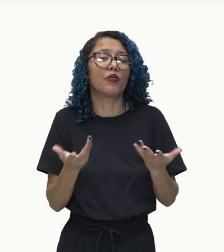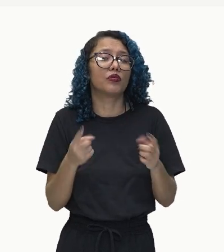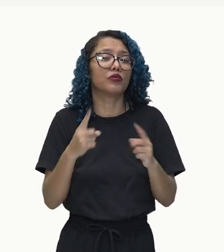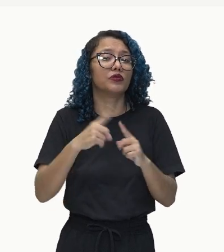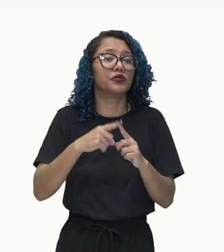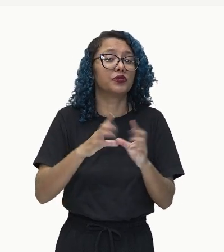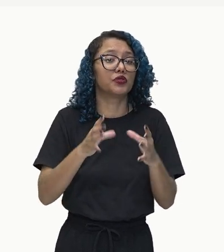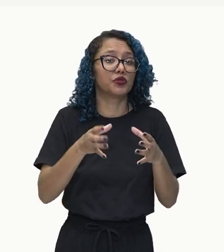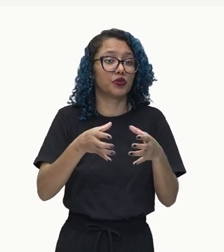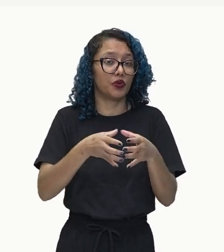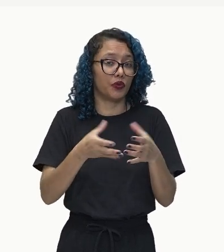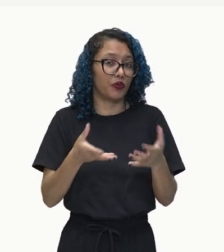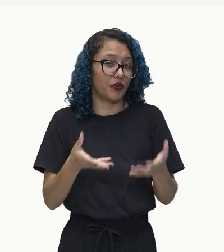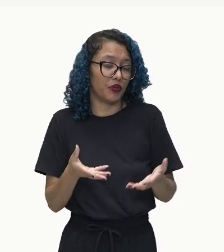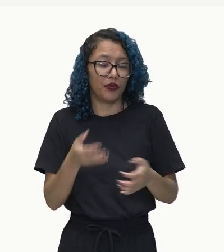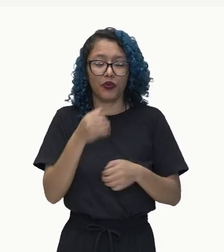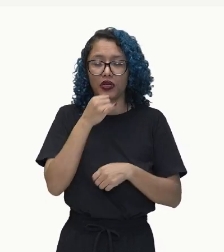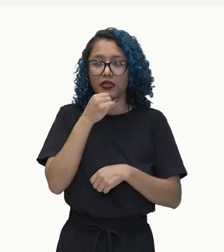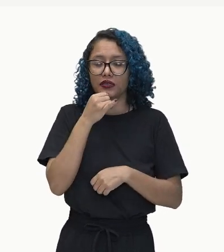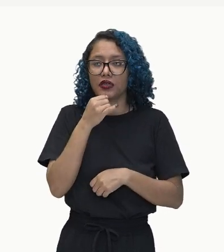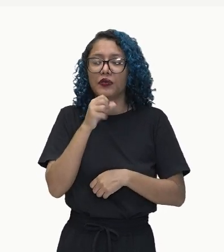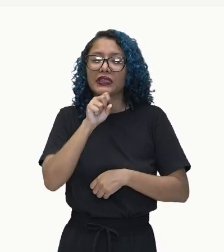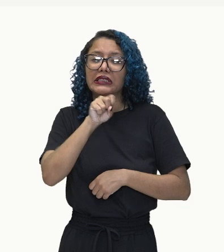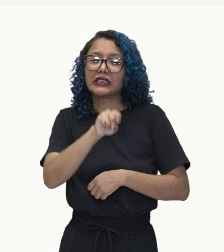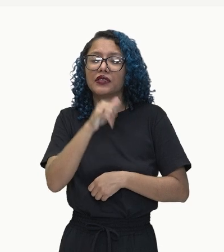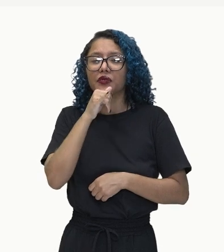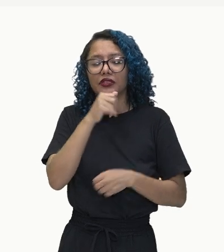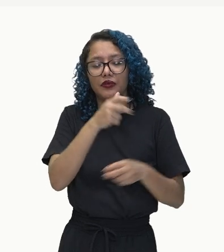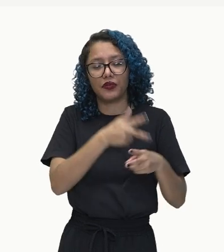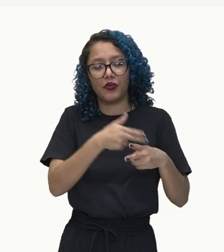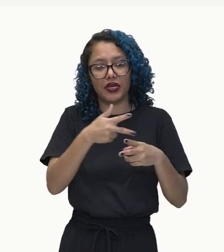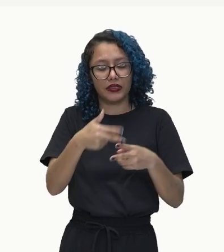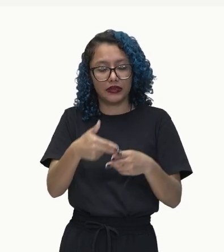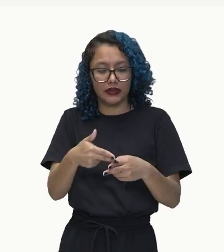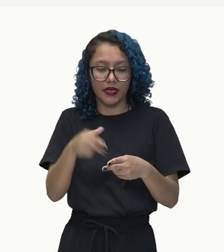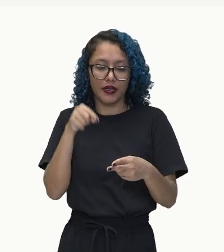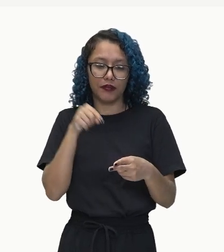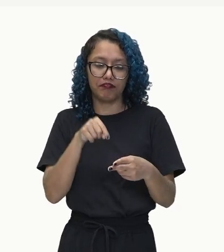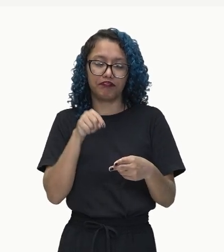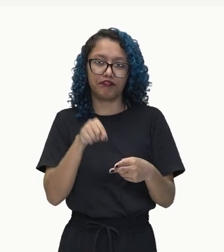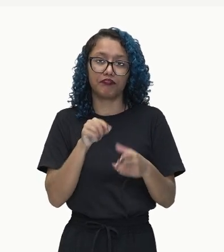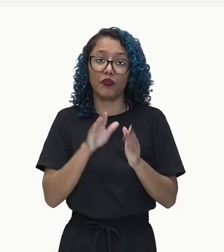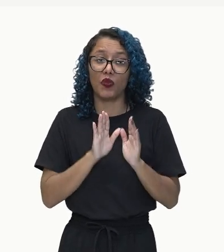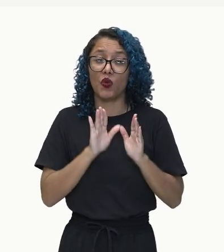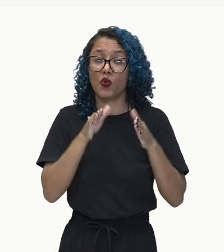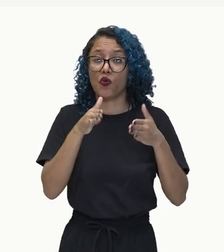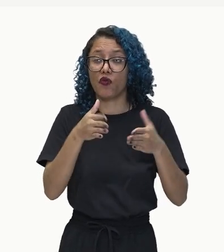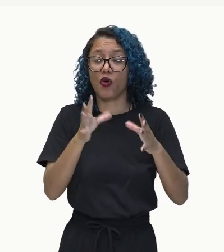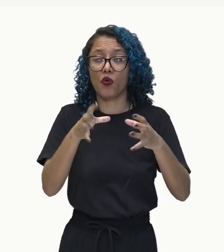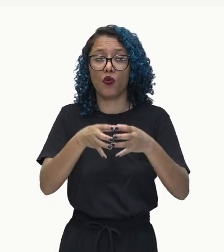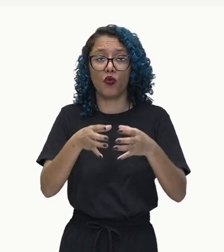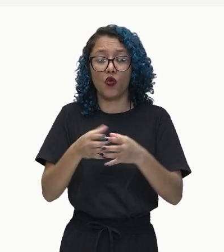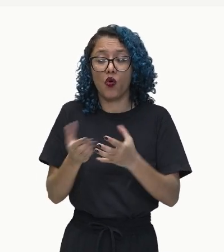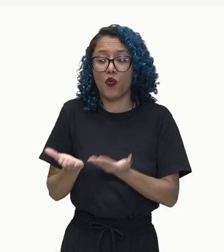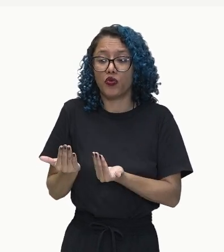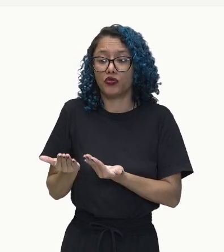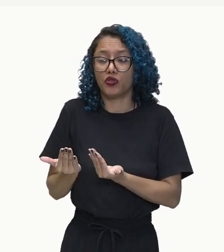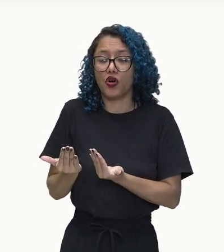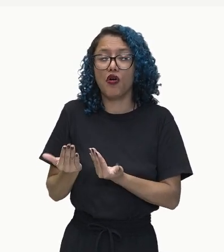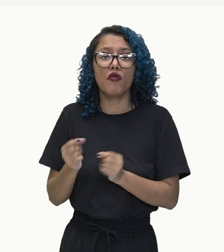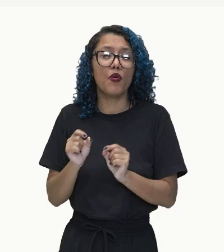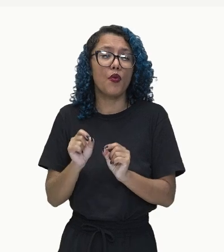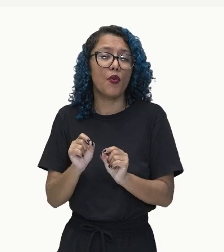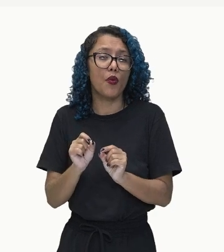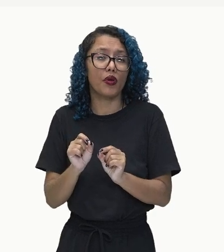que acompanha, por exemplo, uma abordagem de uma série que é voltada para o público adolescente, ele vai utilizar